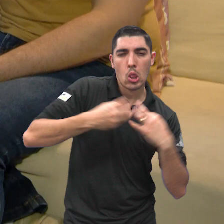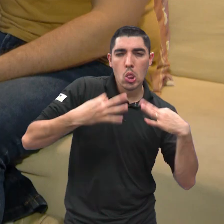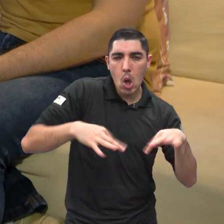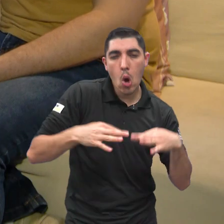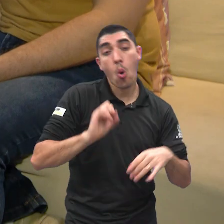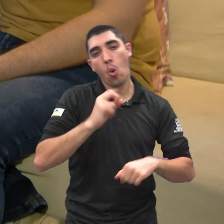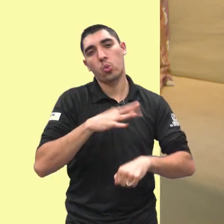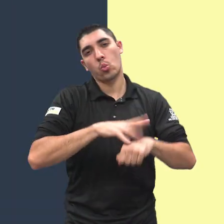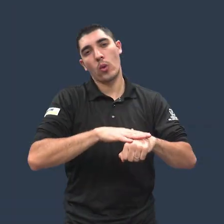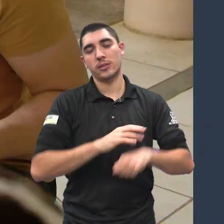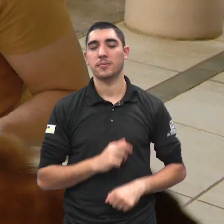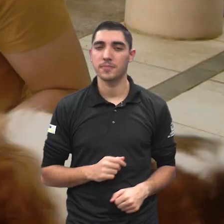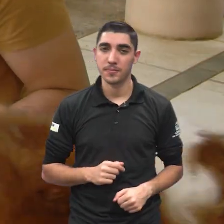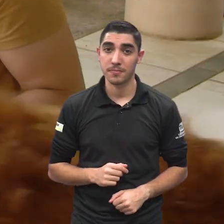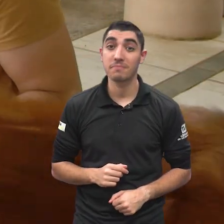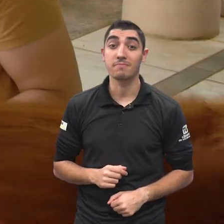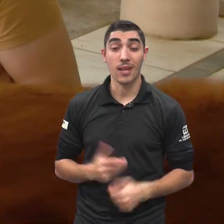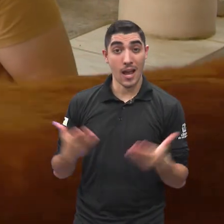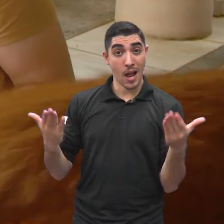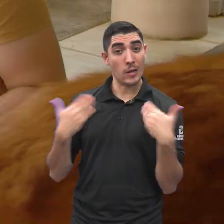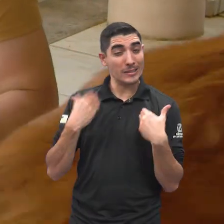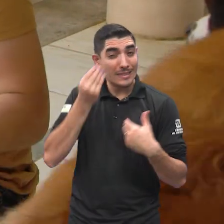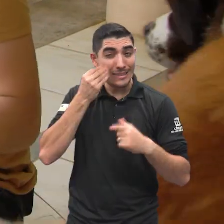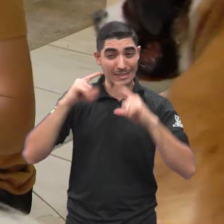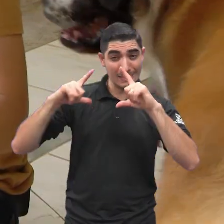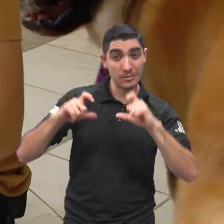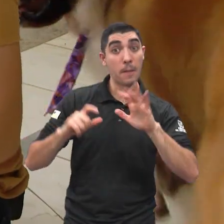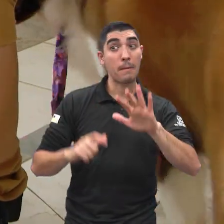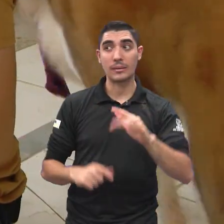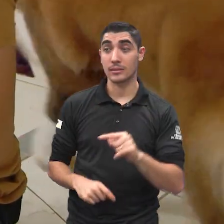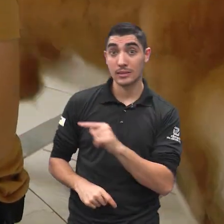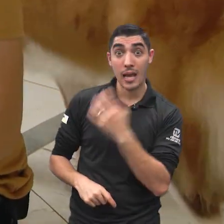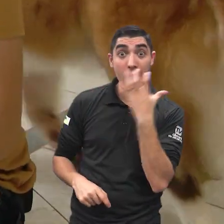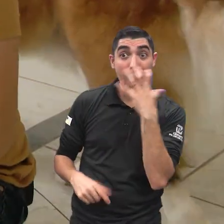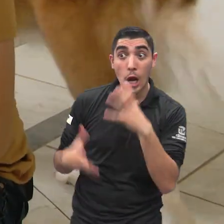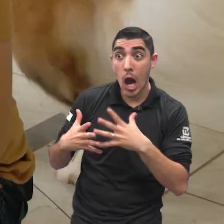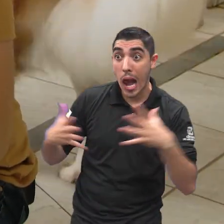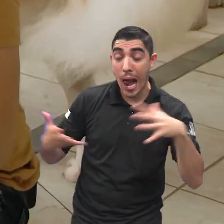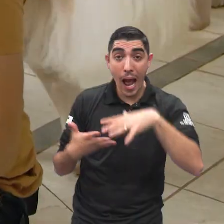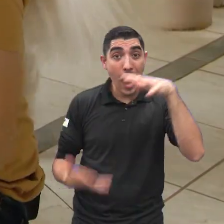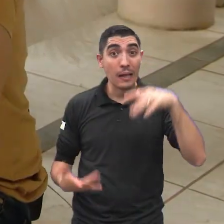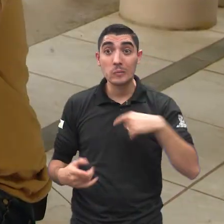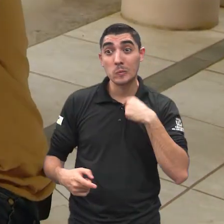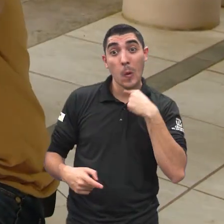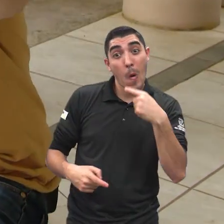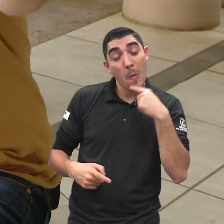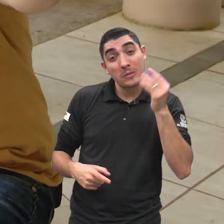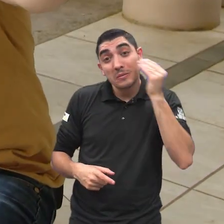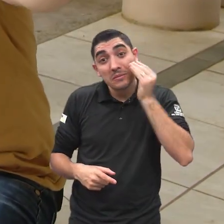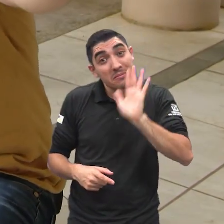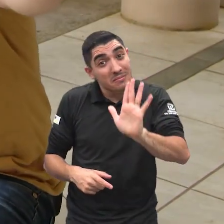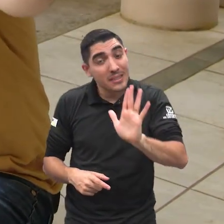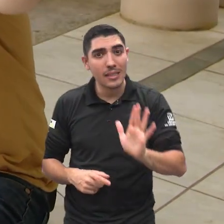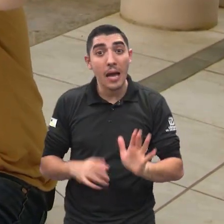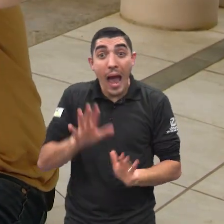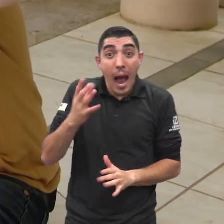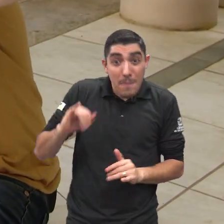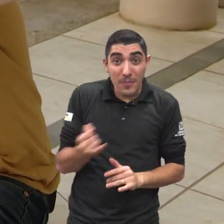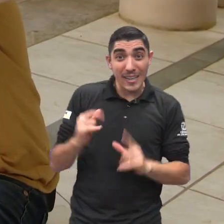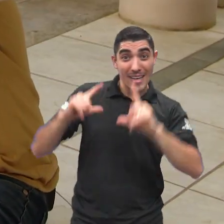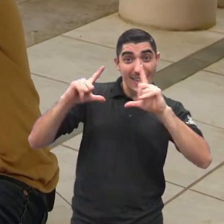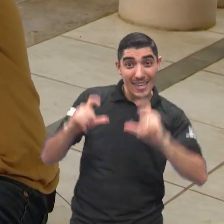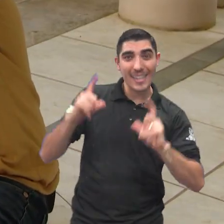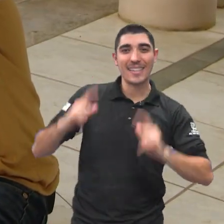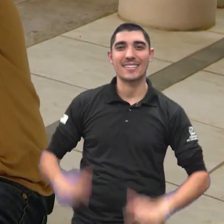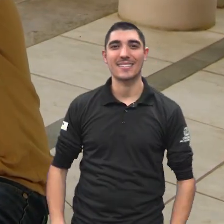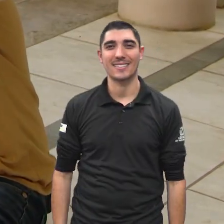doentes lá pra frente. Eu quero fazer uma foto para nossa galeria pet, mas eu não sei se com um cachorrão desse tamanho a gente vai conseguir, se a lente vai dar conta. Vamos aproveitar a